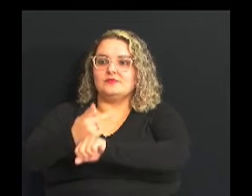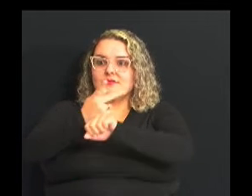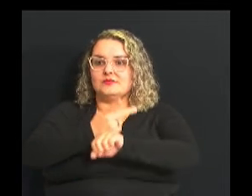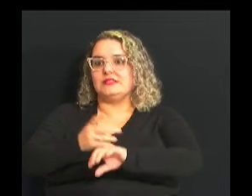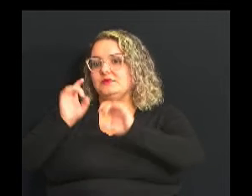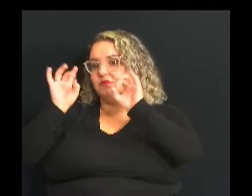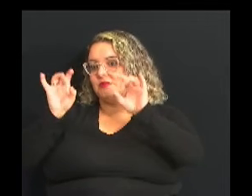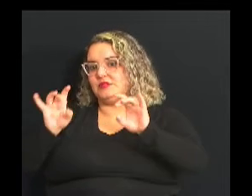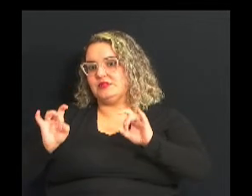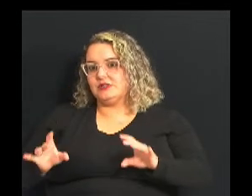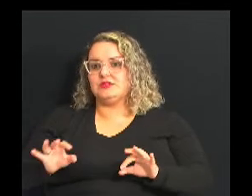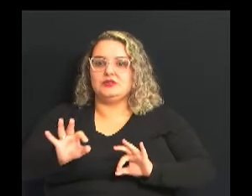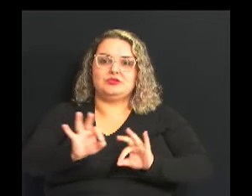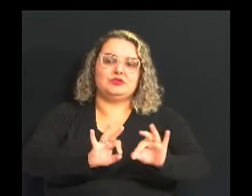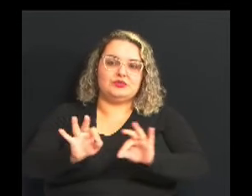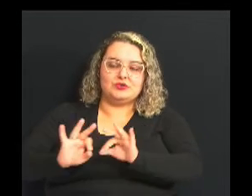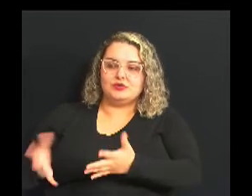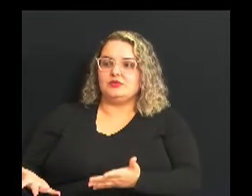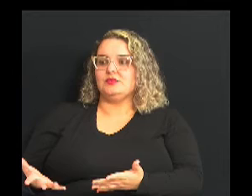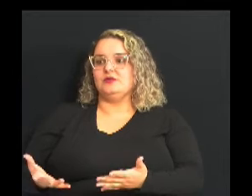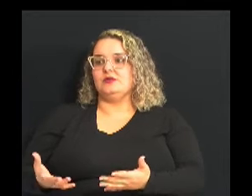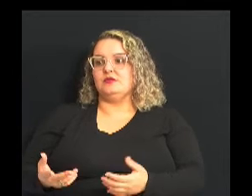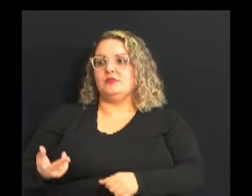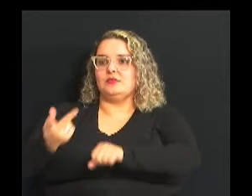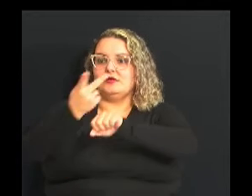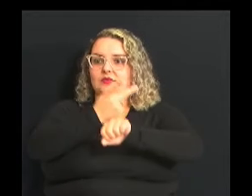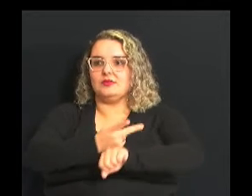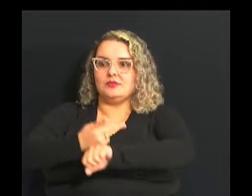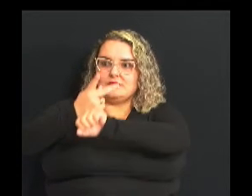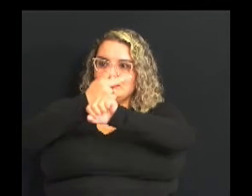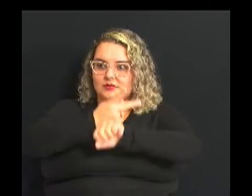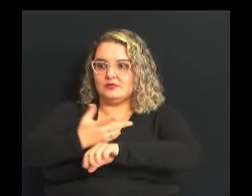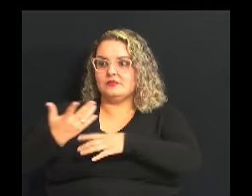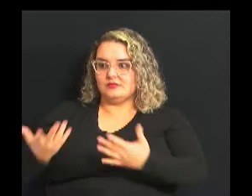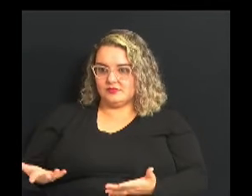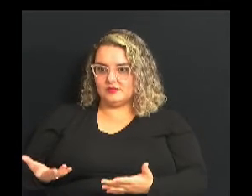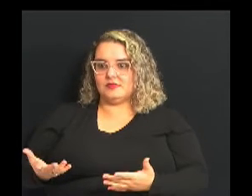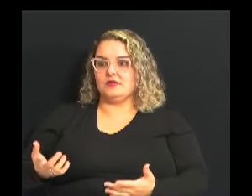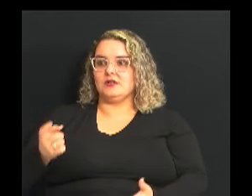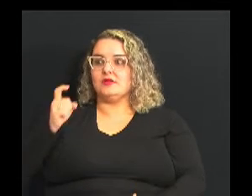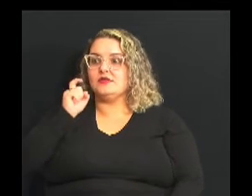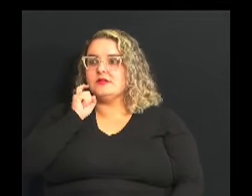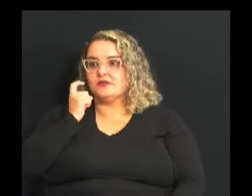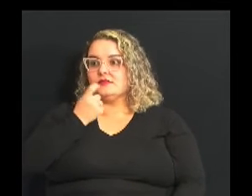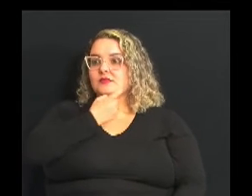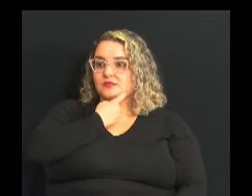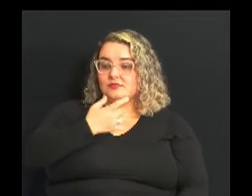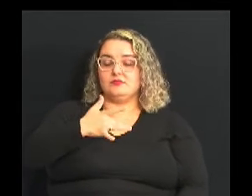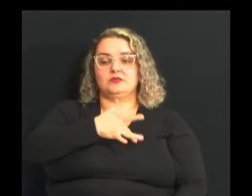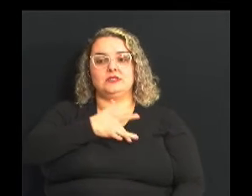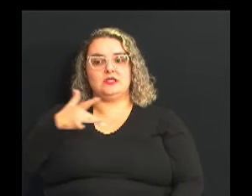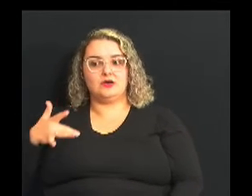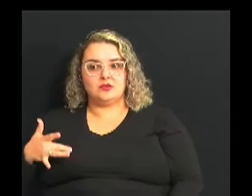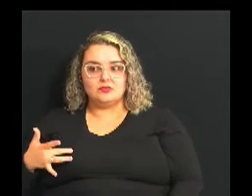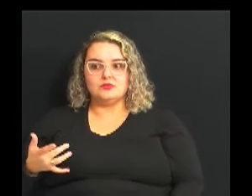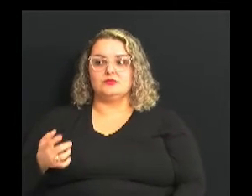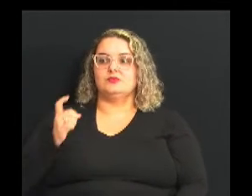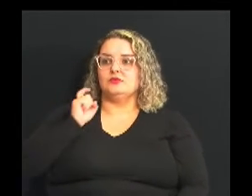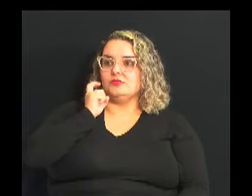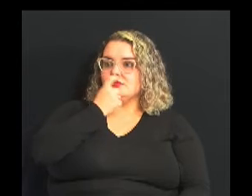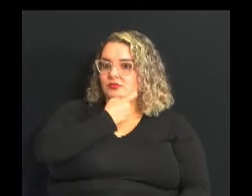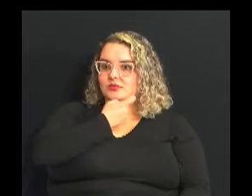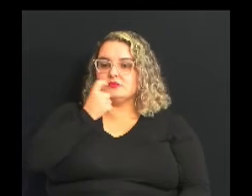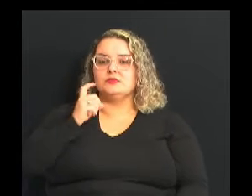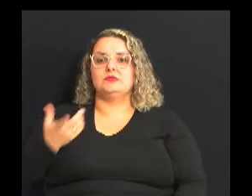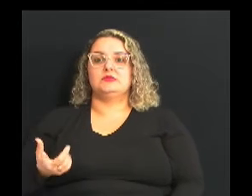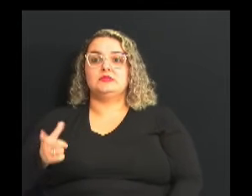específicos de organizações, por exemplo, concorremos a esse prêmio que está na tela aí, que é um prêmio de dentistas por matéria de saúde bucal, né? E